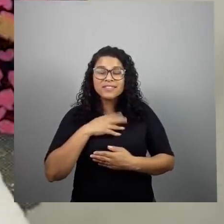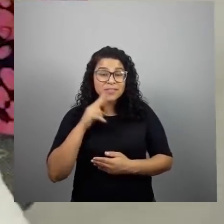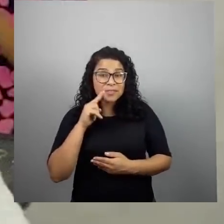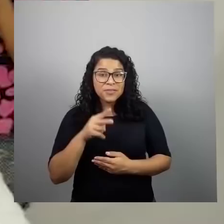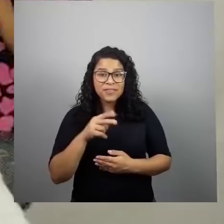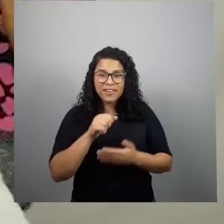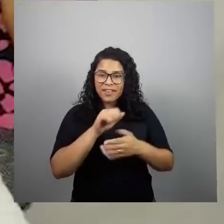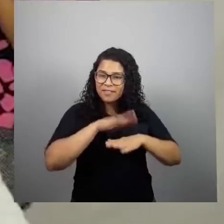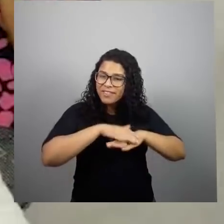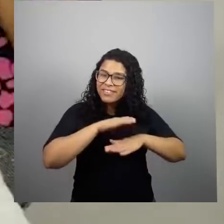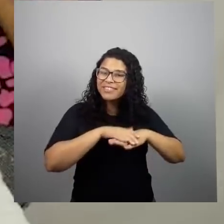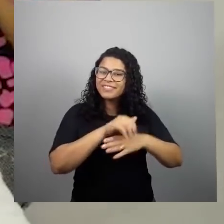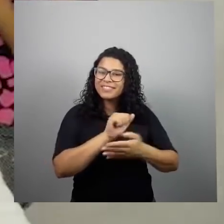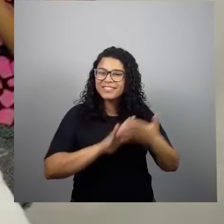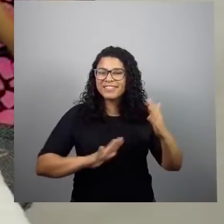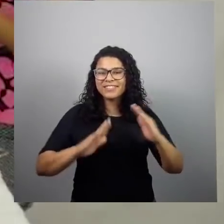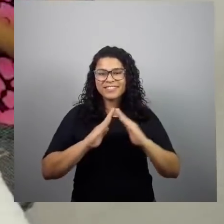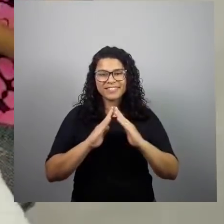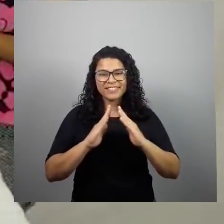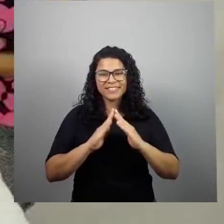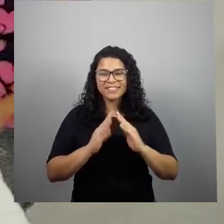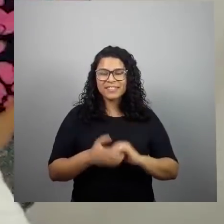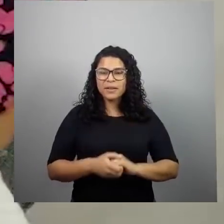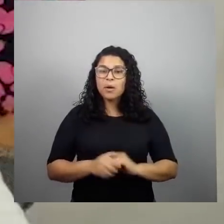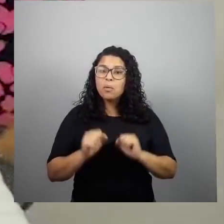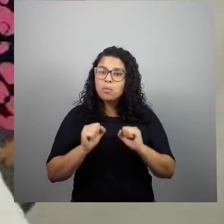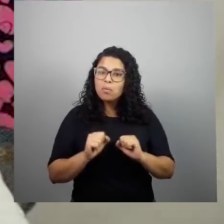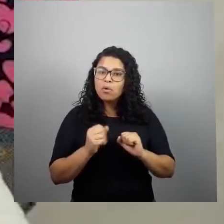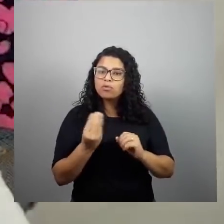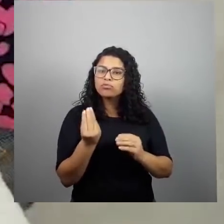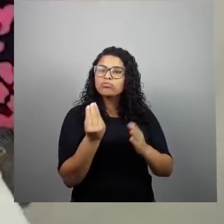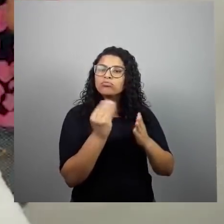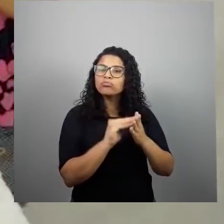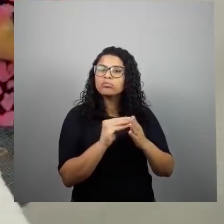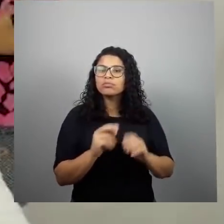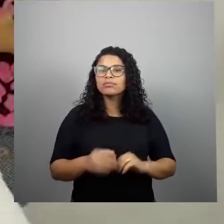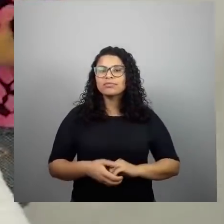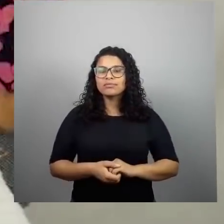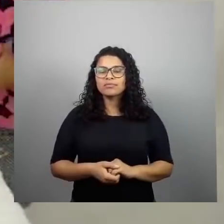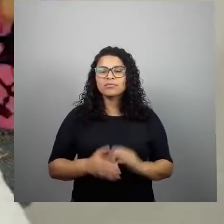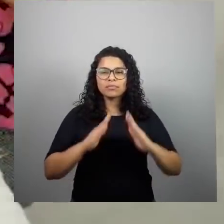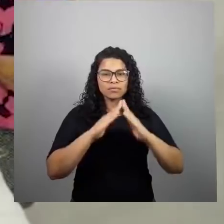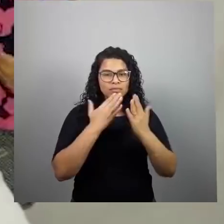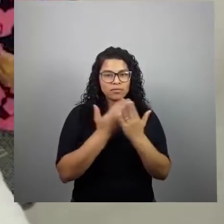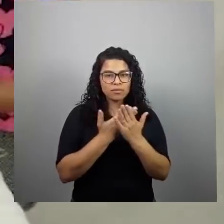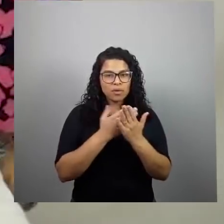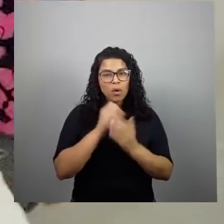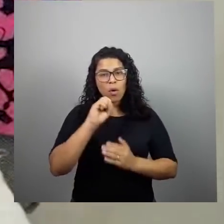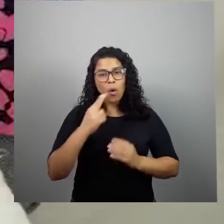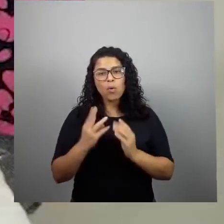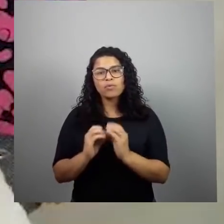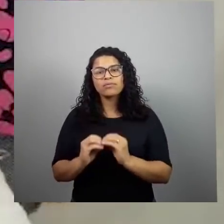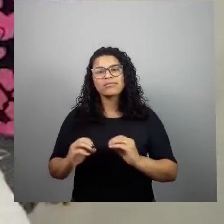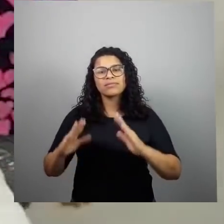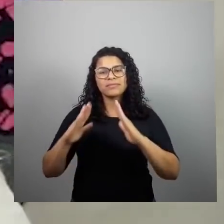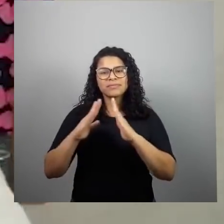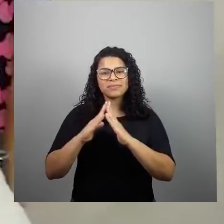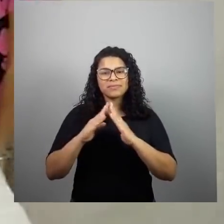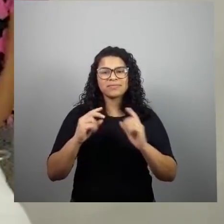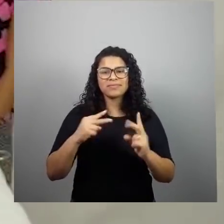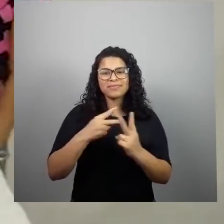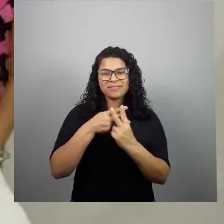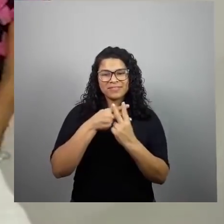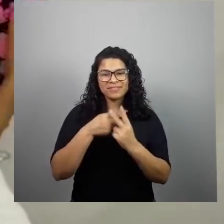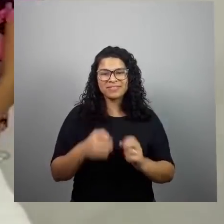realizando essa atividade em casa. Vocês poderão postar na escola ou no Saberes em Casa.